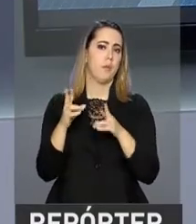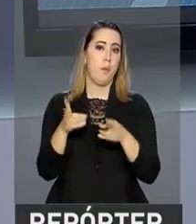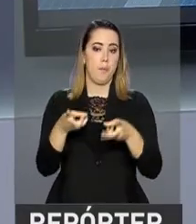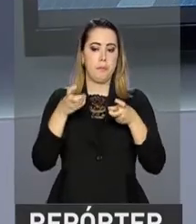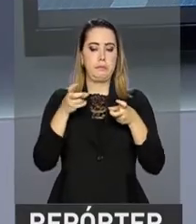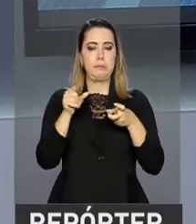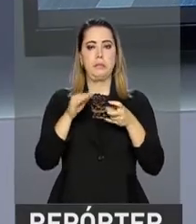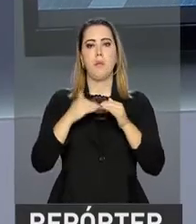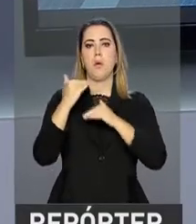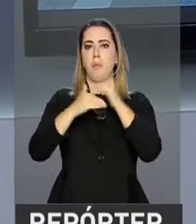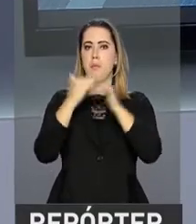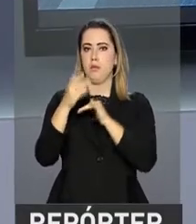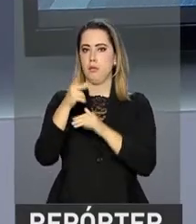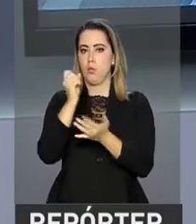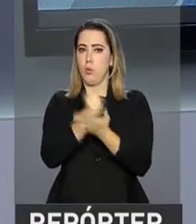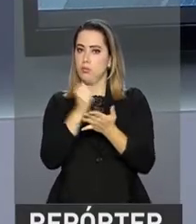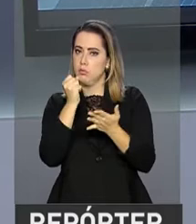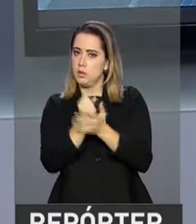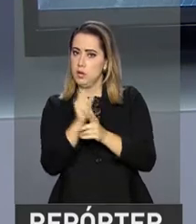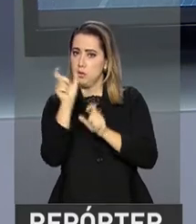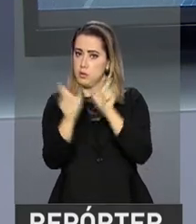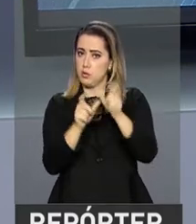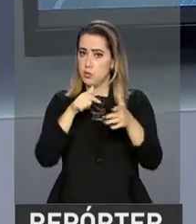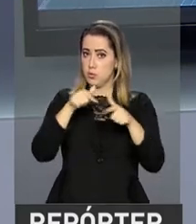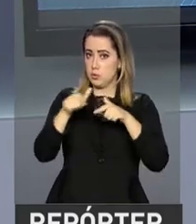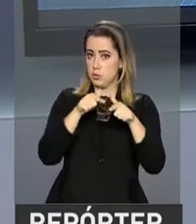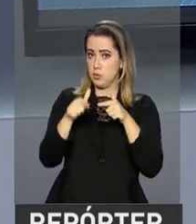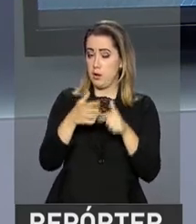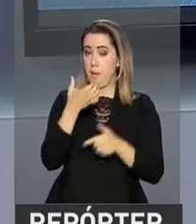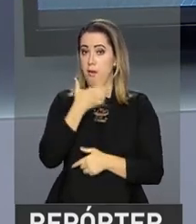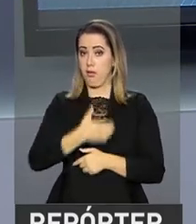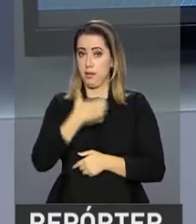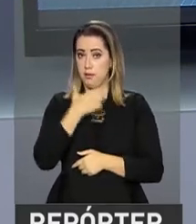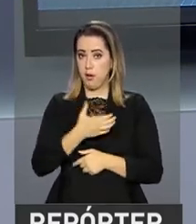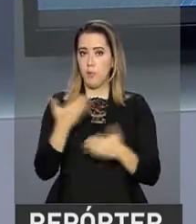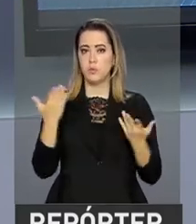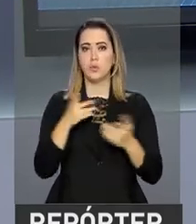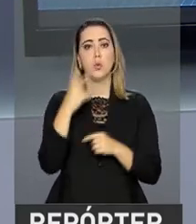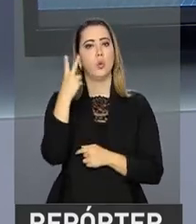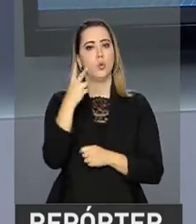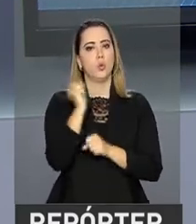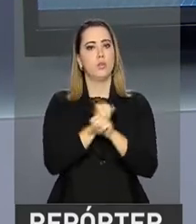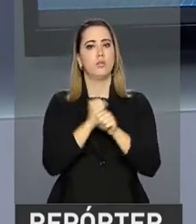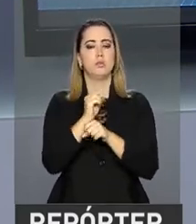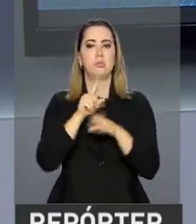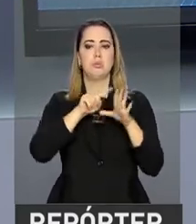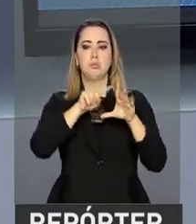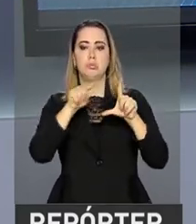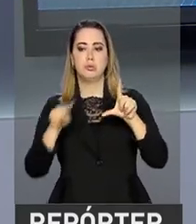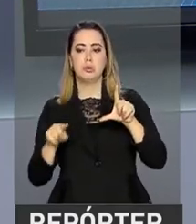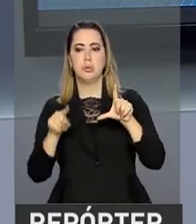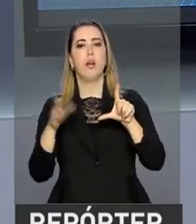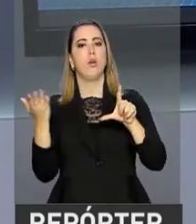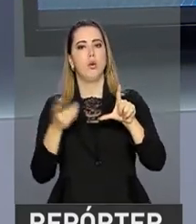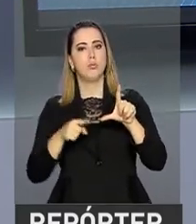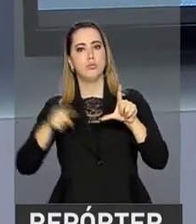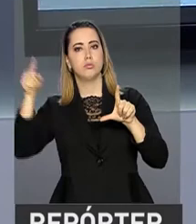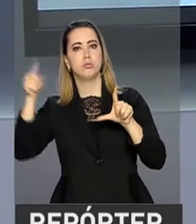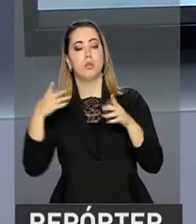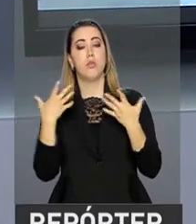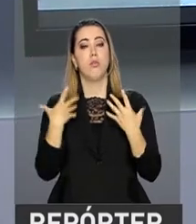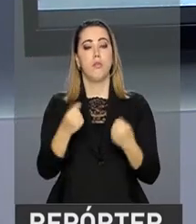aumento na contratação de trabalhadores temporários para o natal depois de dois anos de queda o repórter paulo la sálvia traz as